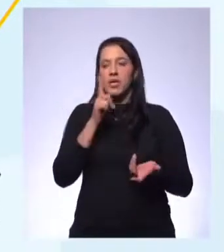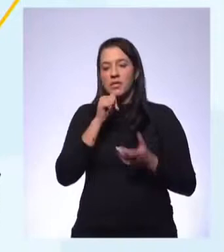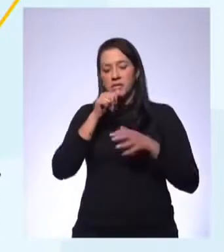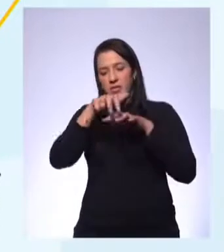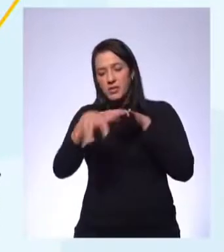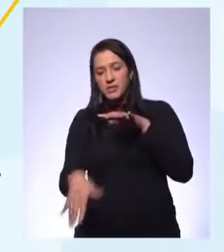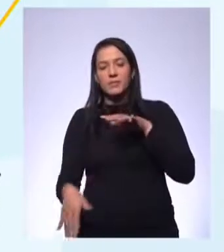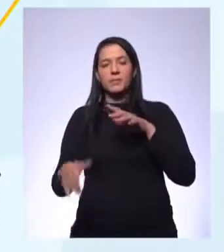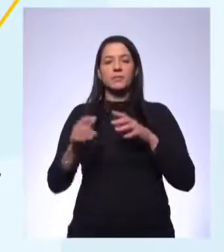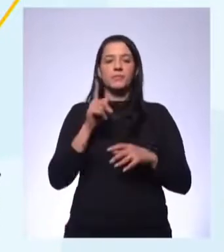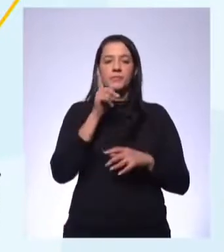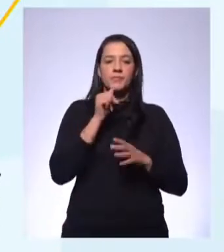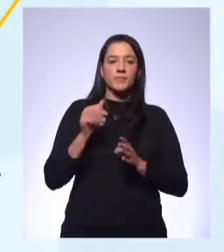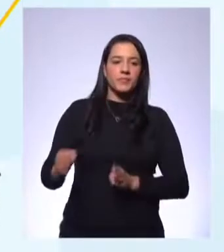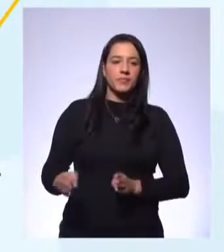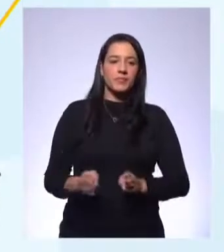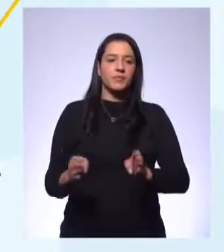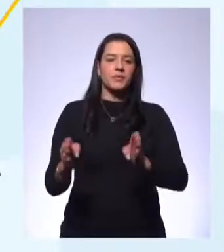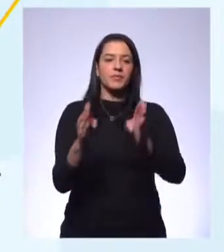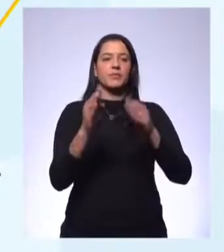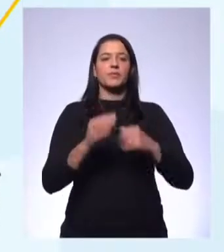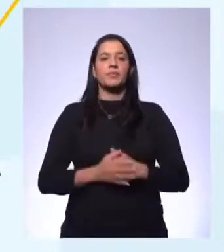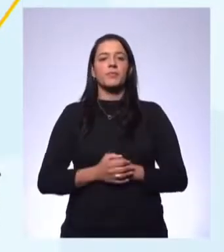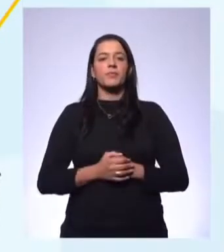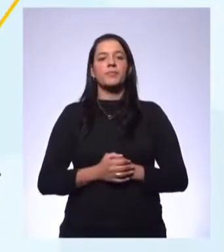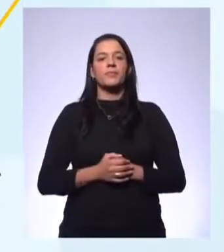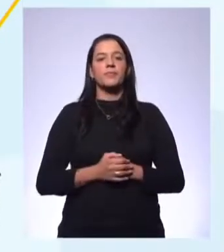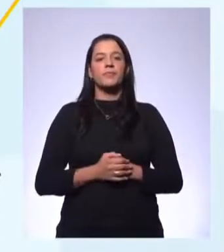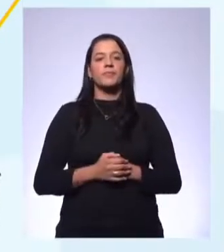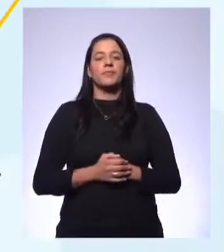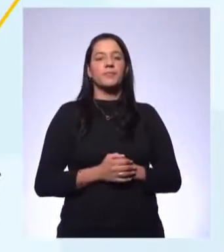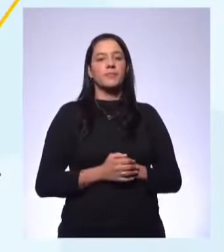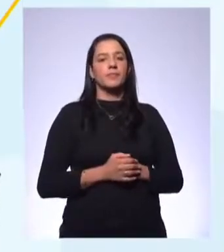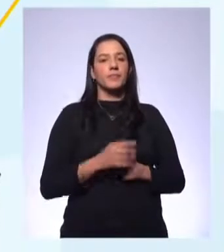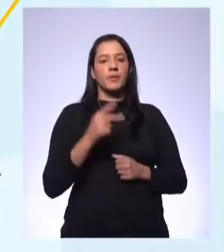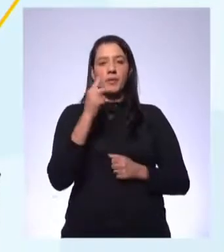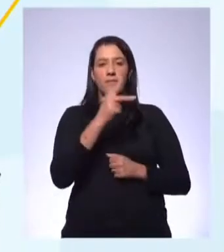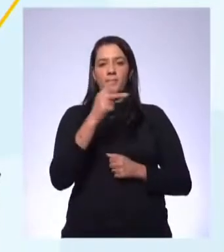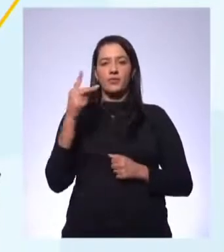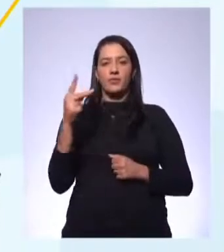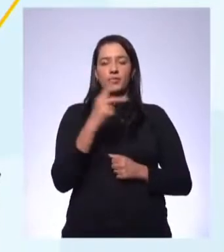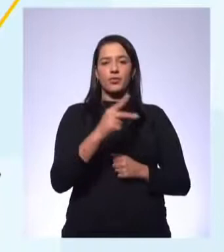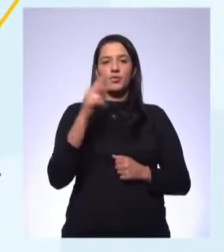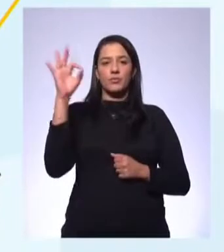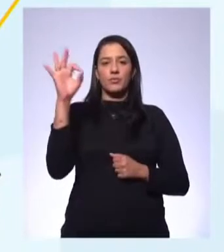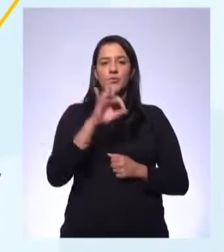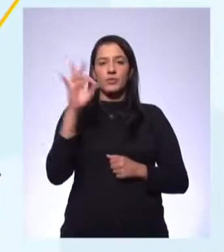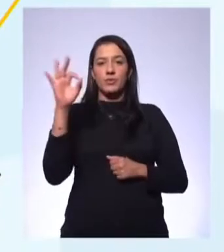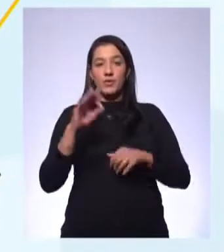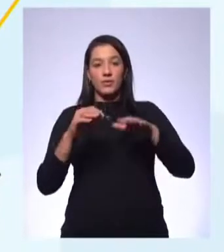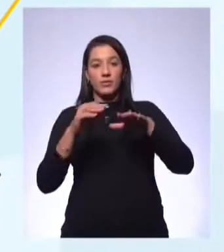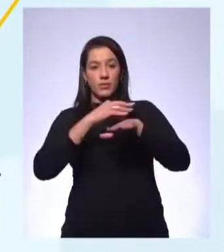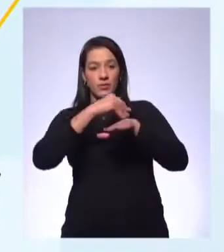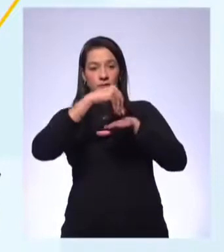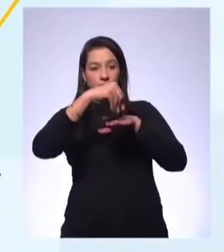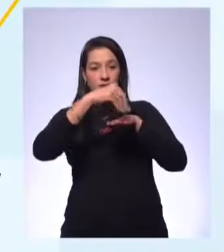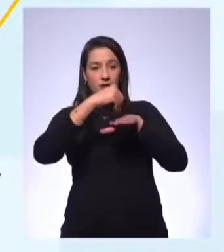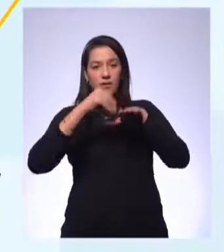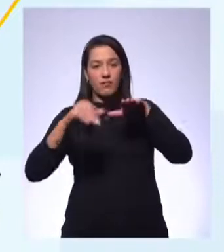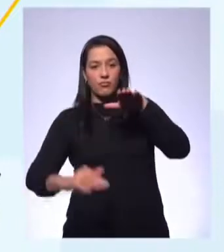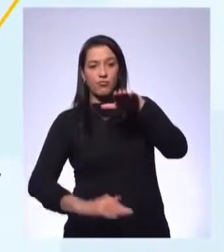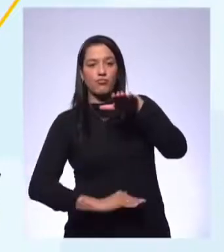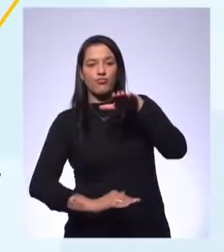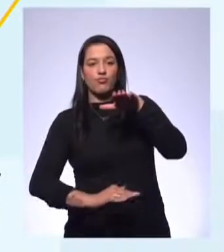riachos, enfim, a parte superficial. E subterrâneo você tem 22%. Numa